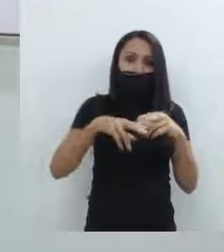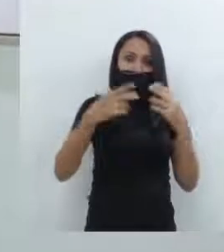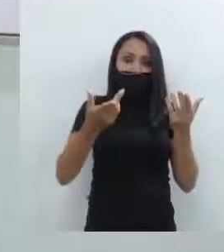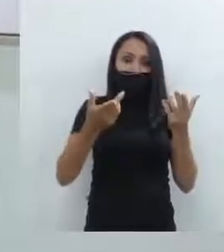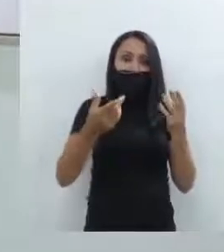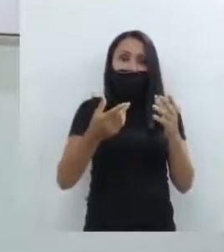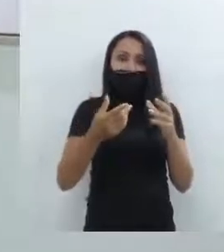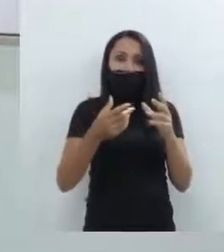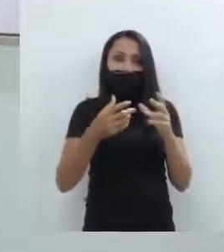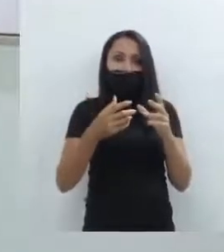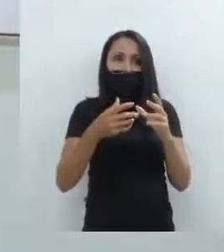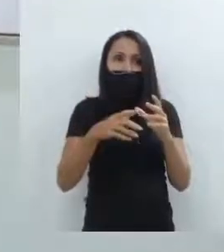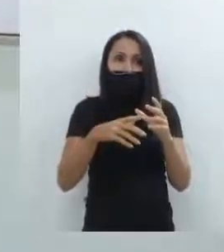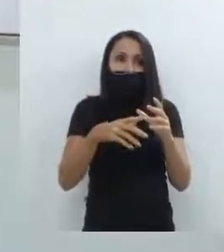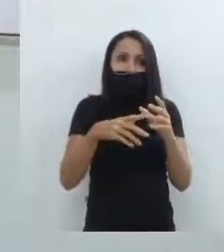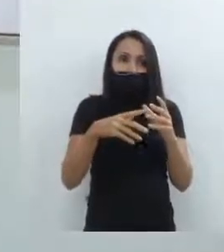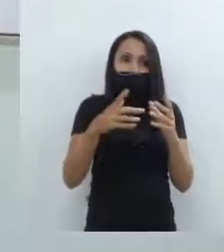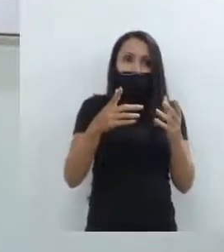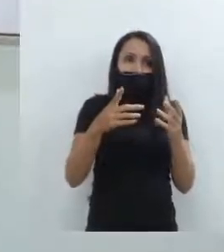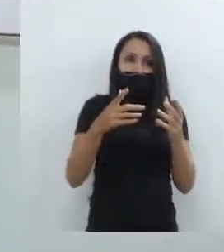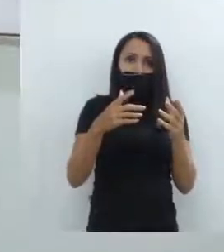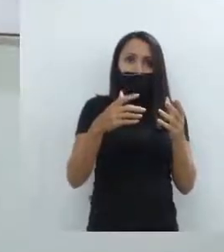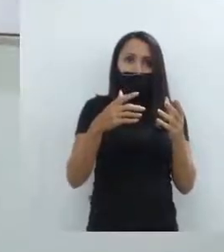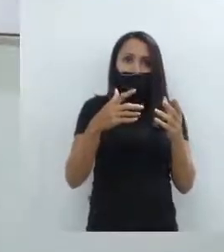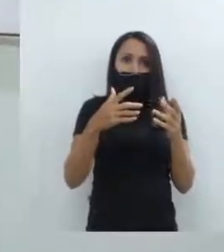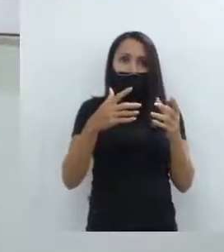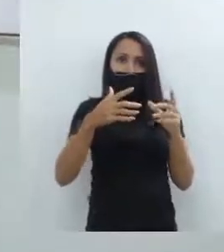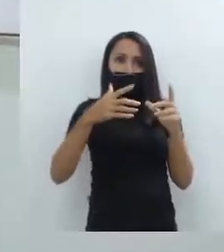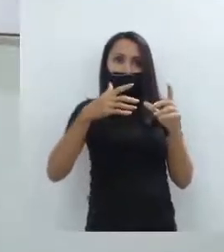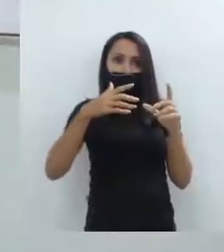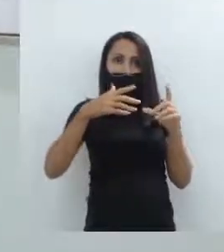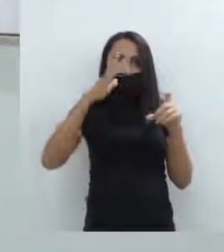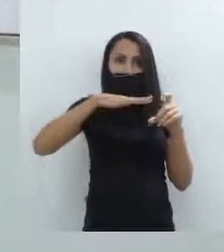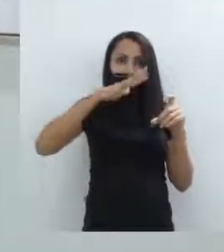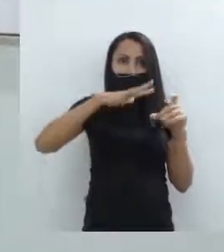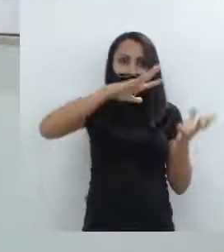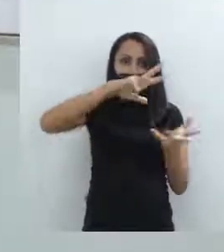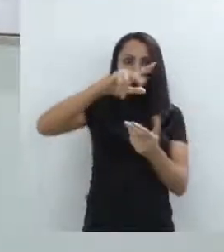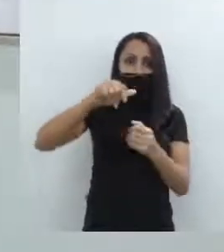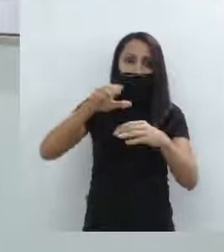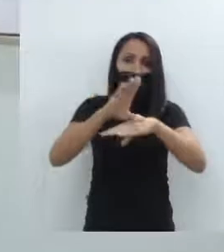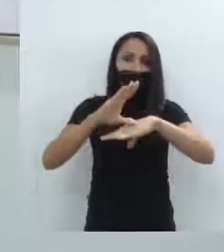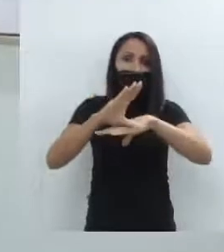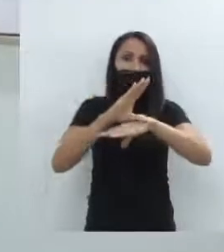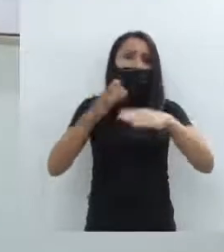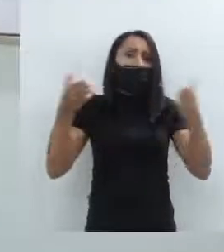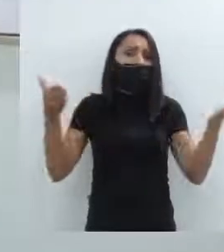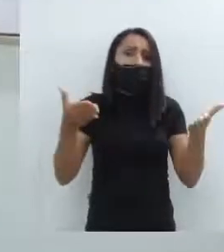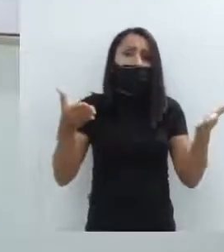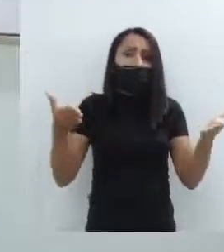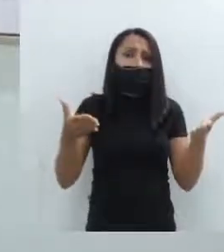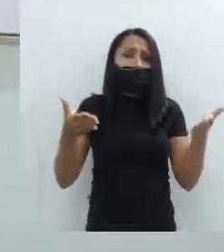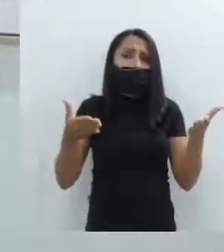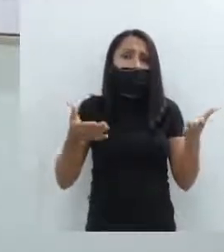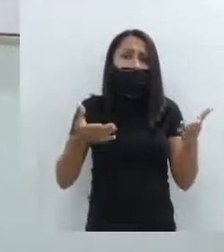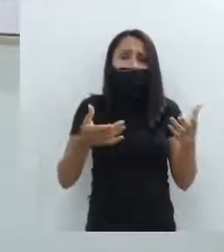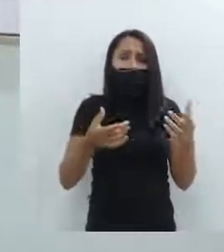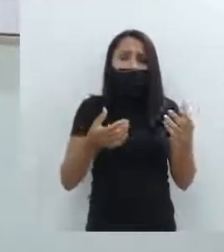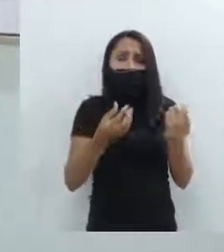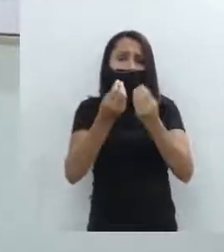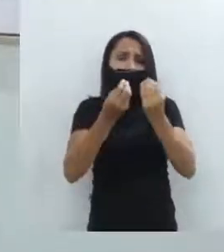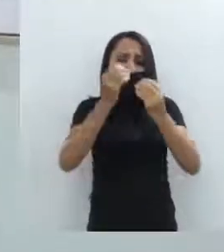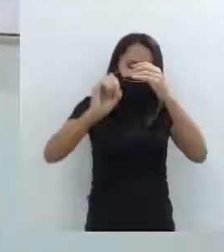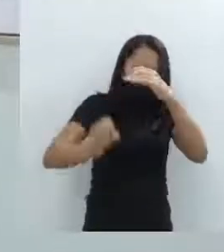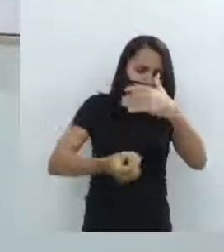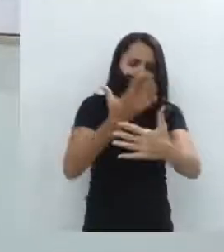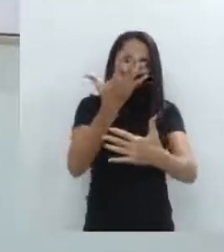do mundo, ou melhor, desculpa, o papel do mito no mundo contemporâneo. Hoje, como é que esse mito ressurgiu? Aonde nós